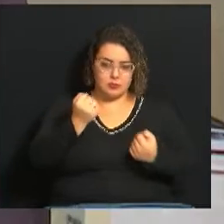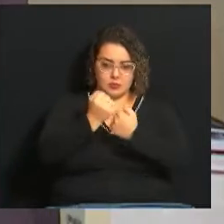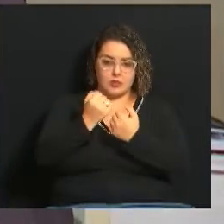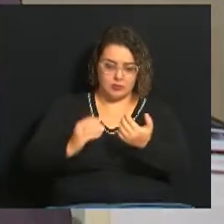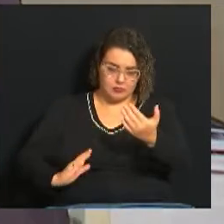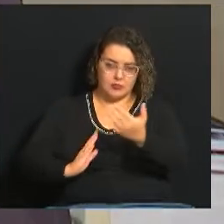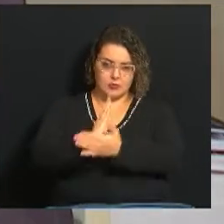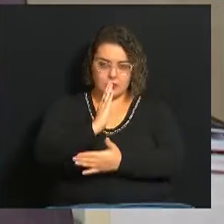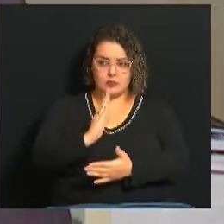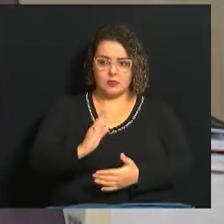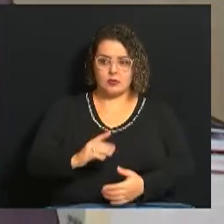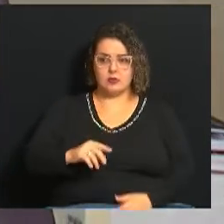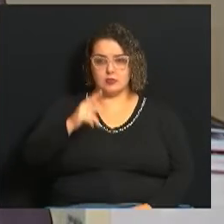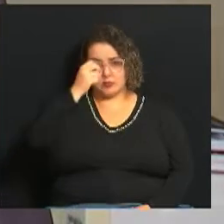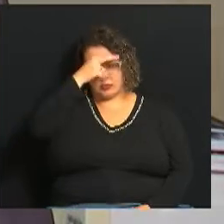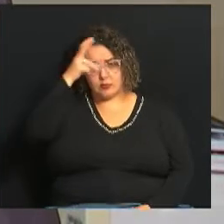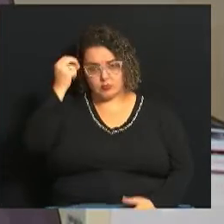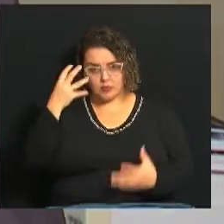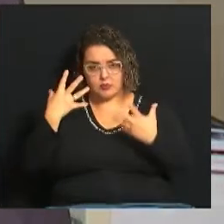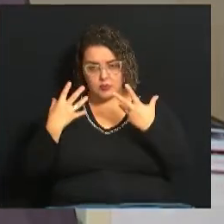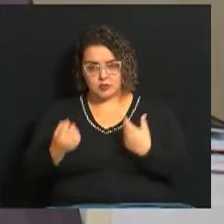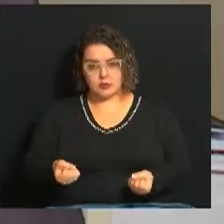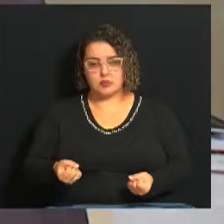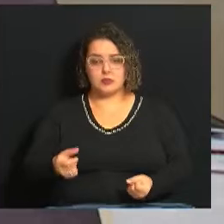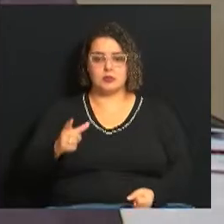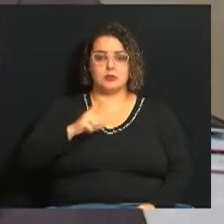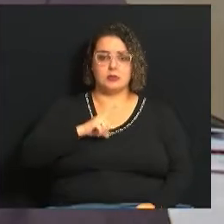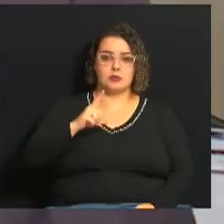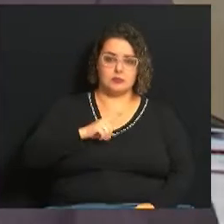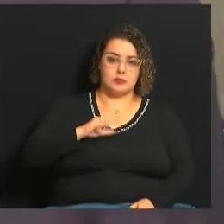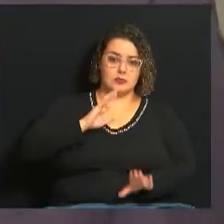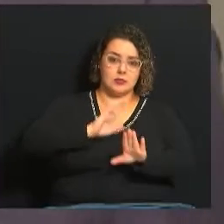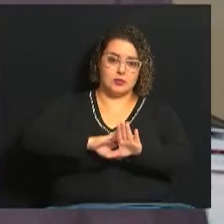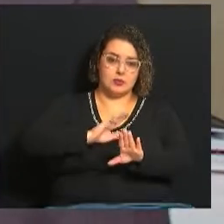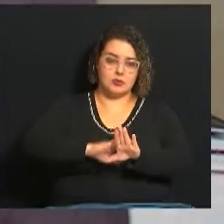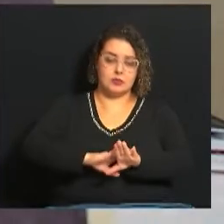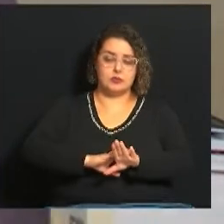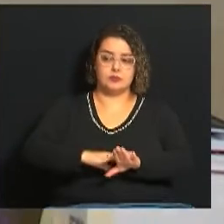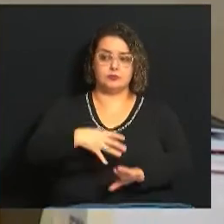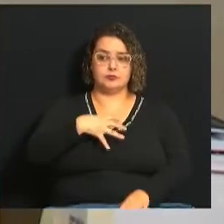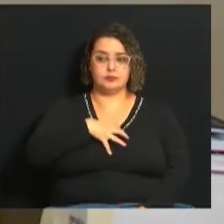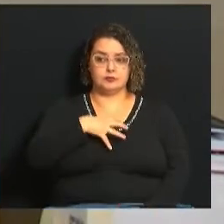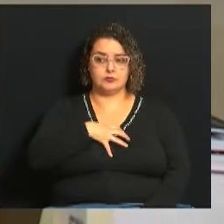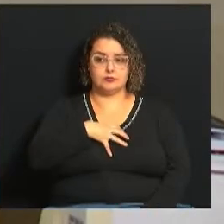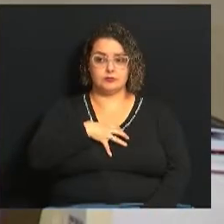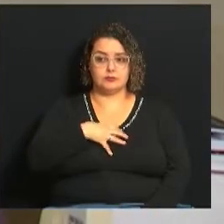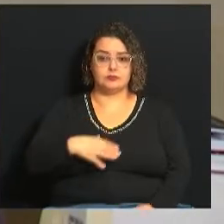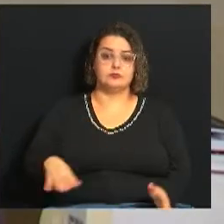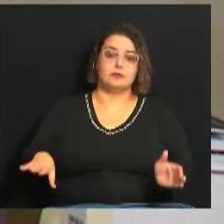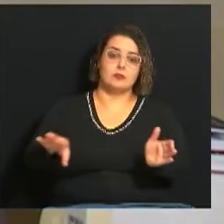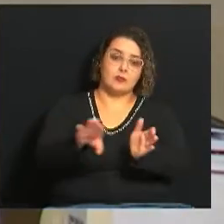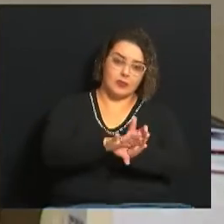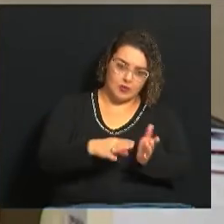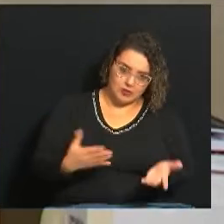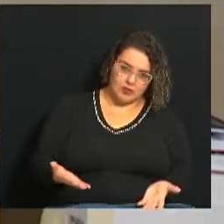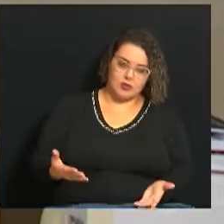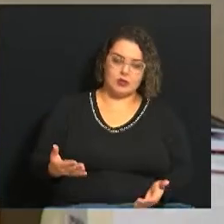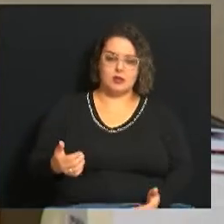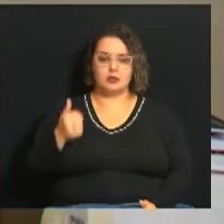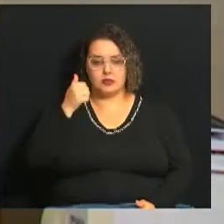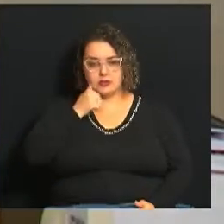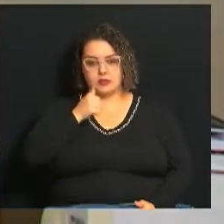o prefeito sancionando, teremos que colocar em prática de uma forma que chegue, né, até as mulheres esse tipo